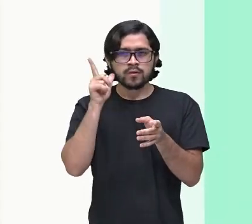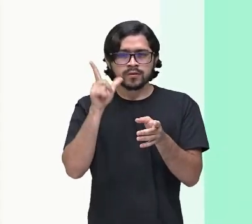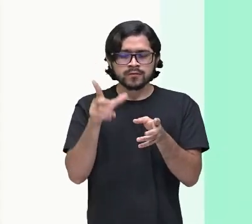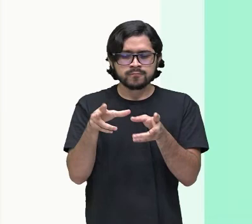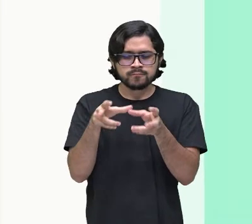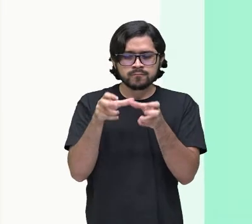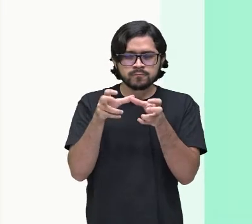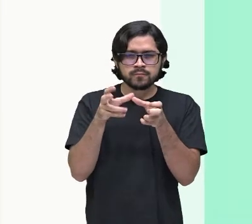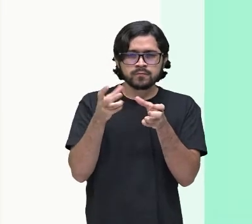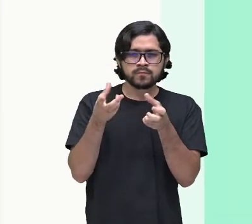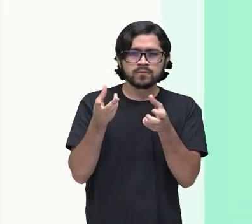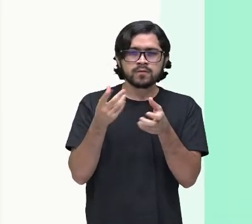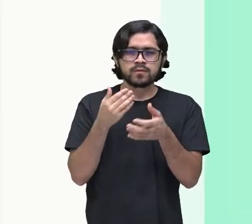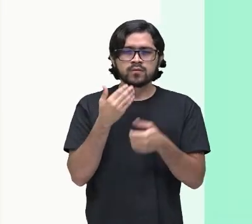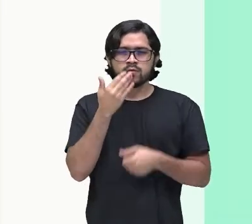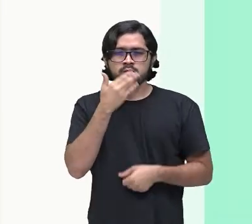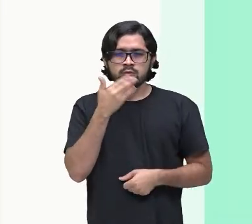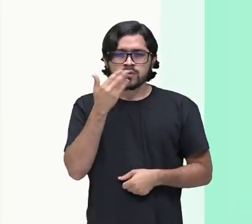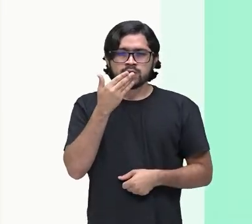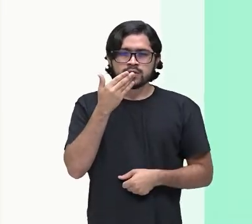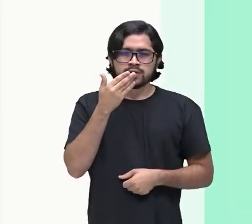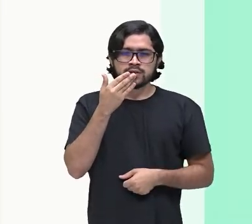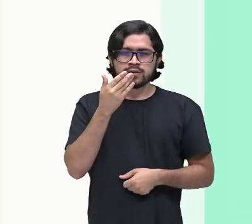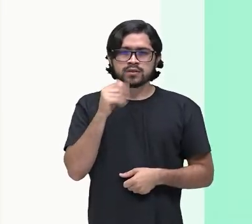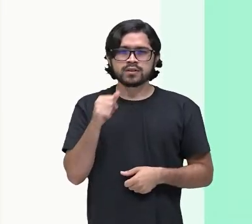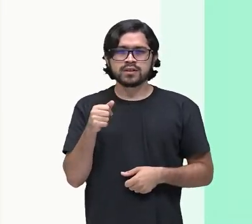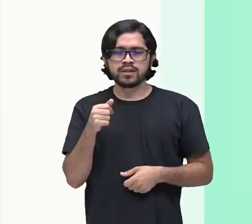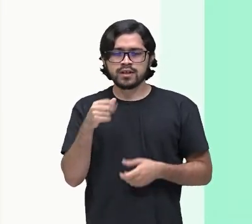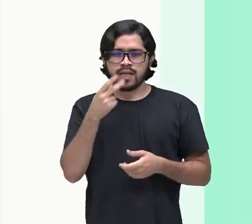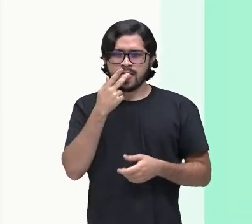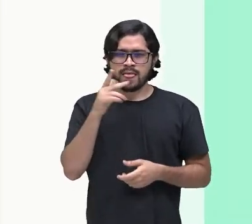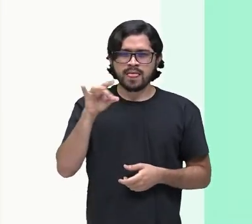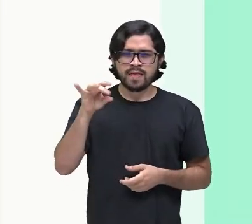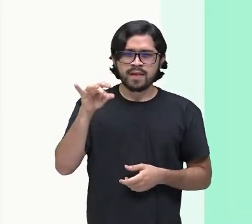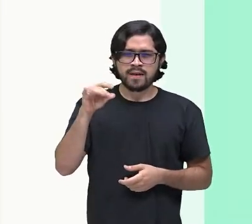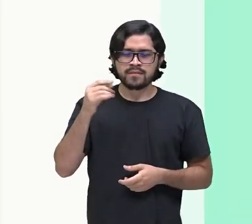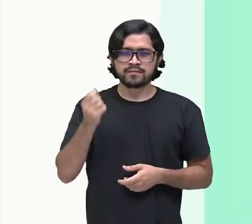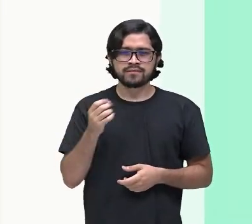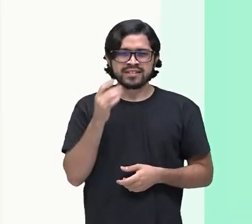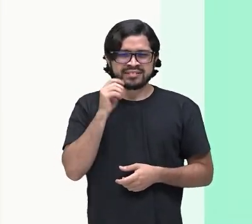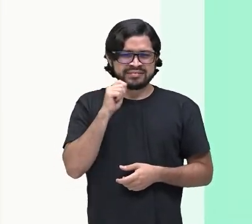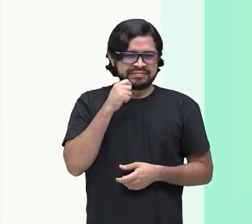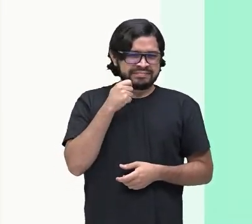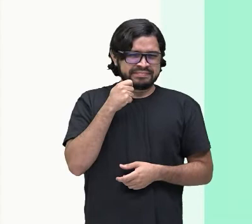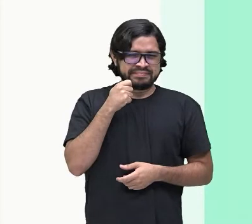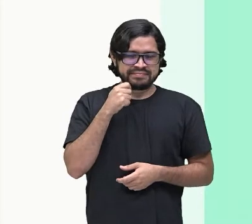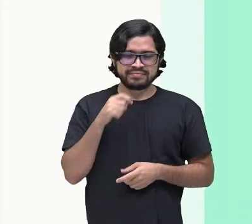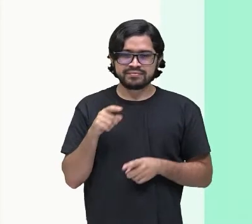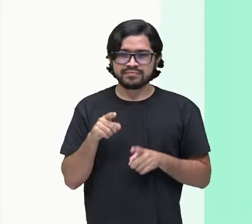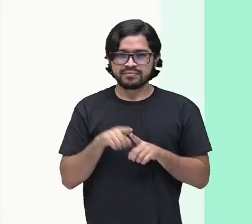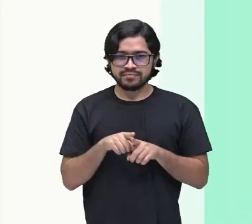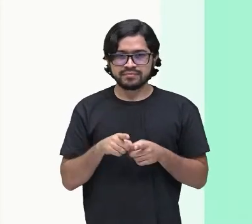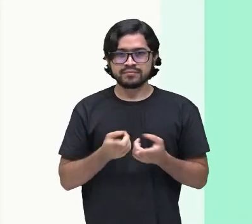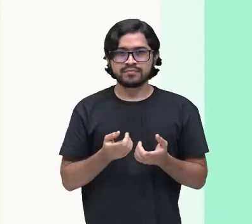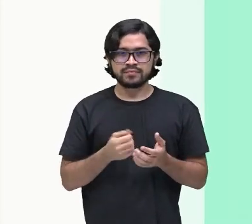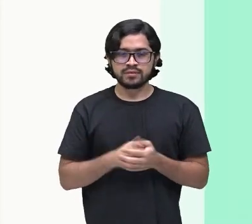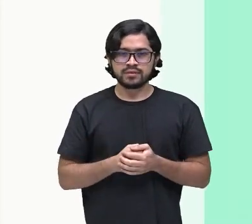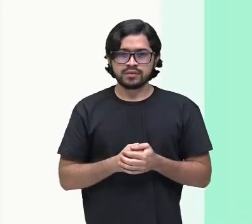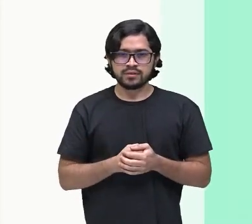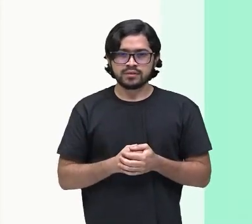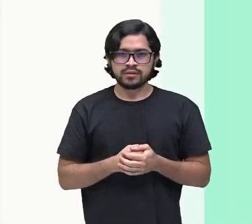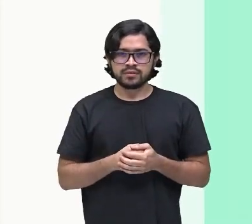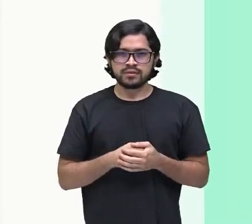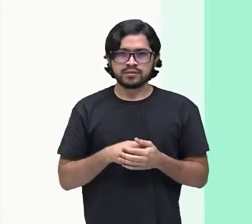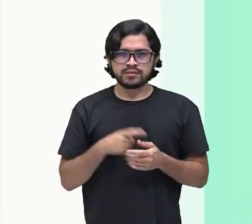de captar o doce, o salgado, o amargo, o azedo e o umami. Esse umami está